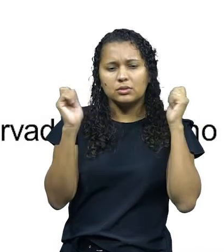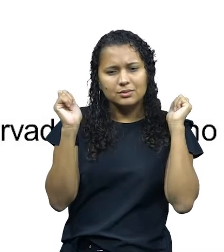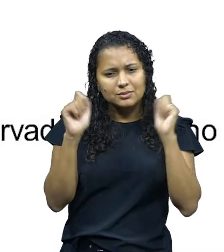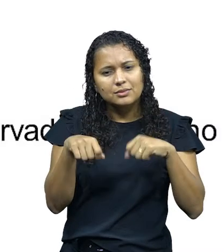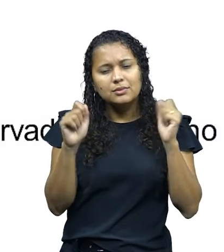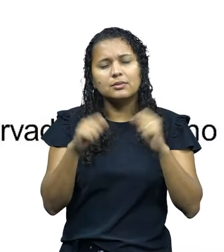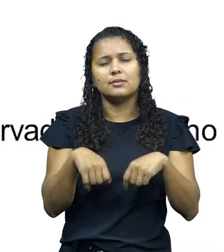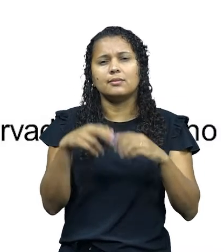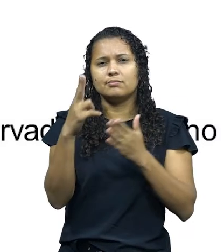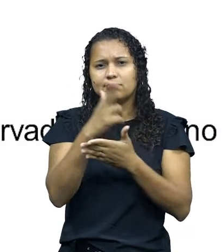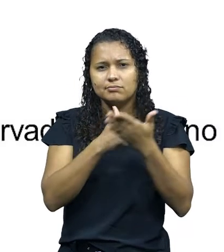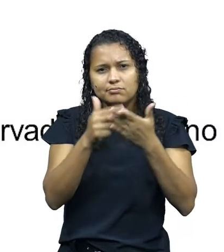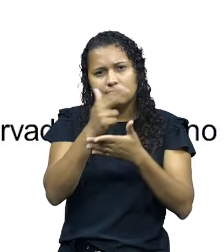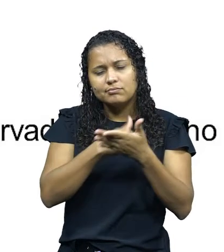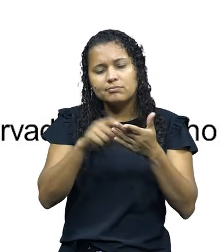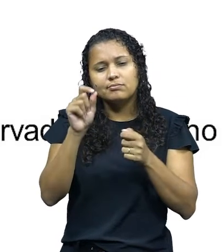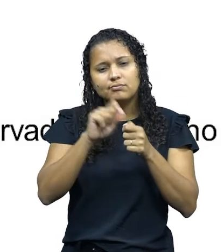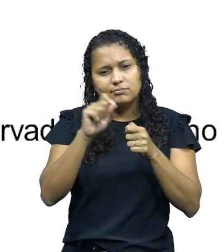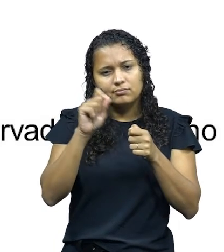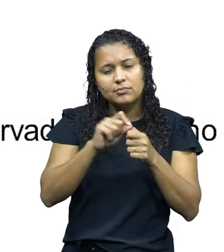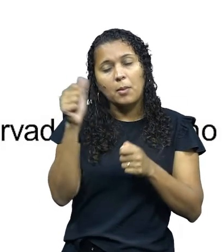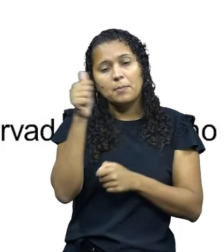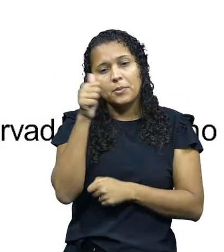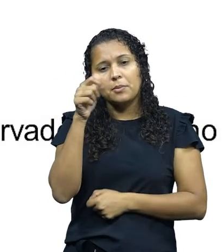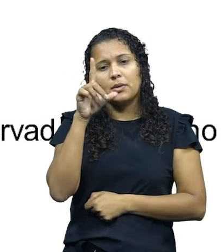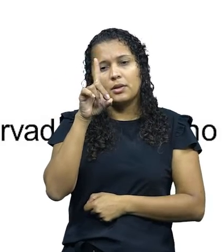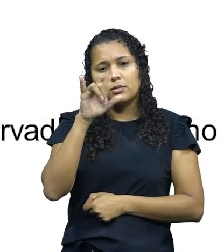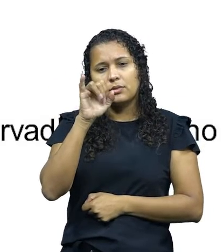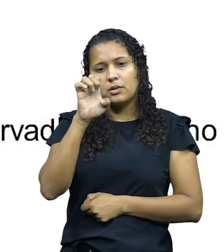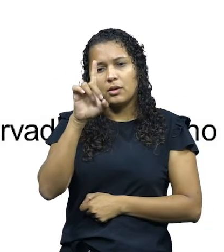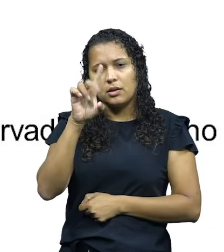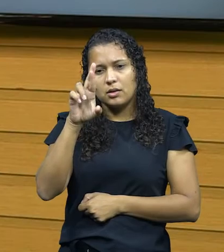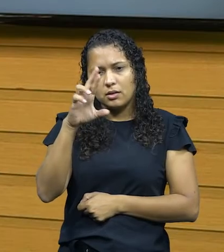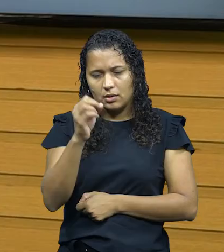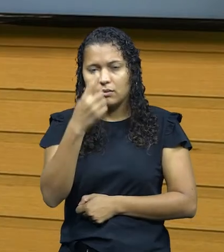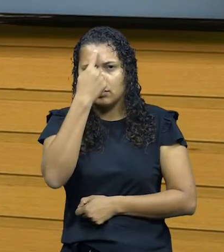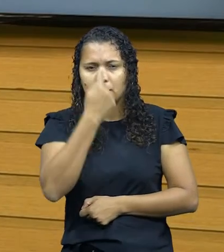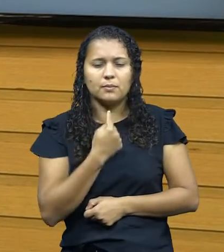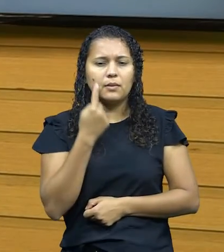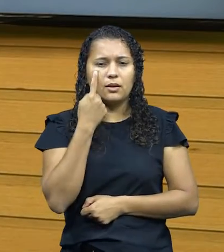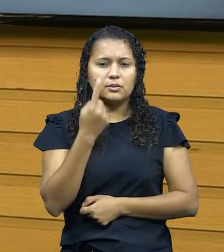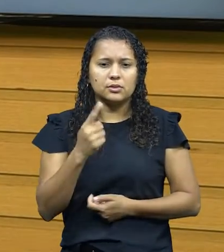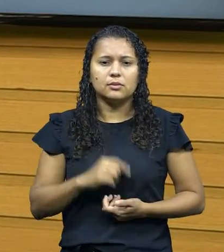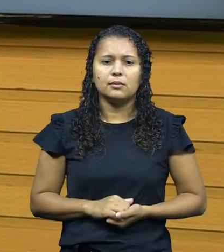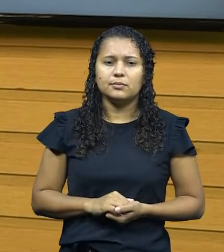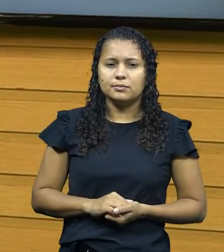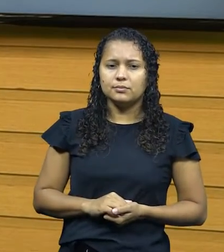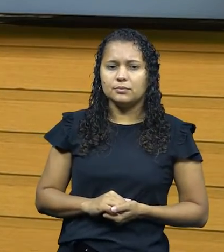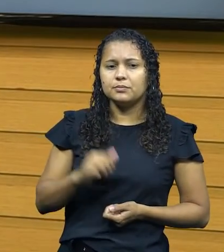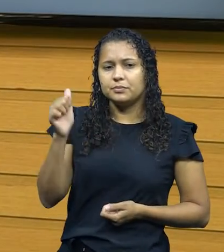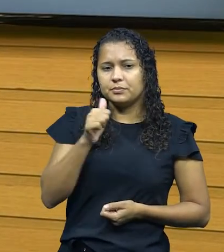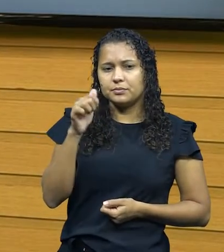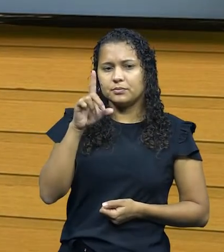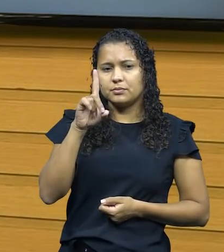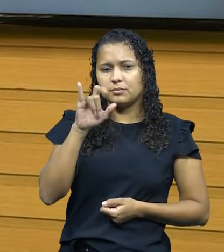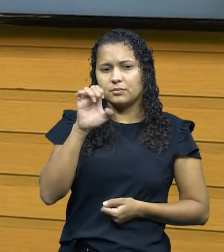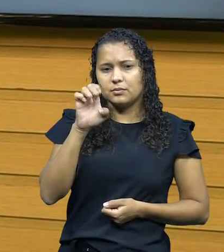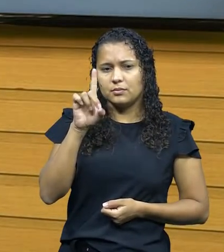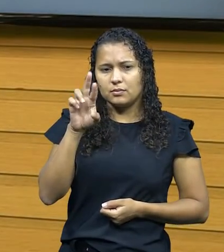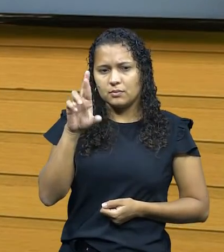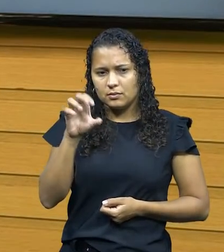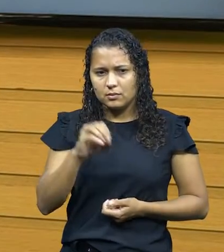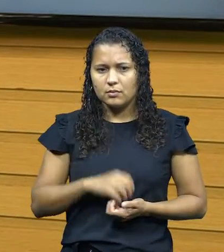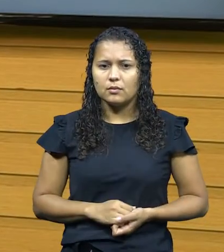garantindo que esse desenho ele está sendo executado em primeiro diedro. Então, essa imagem ela vai nos representar o primeiro